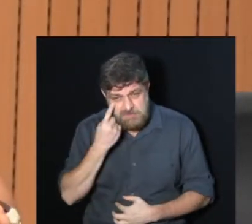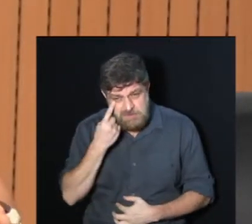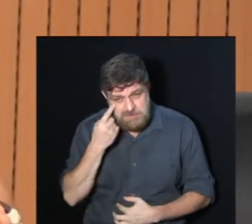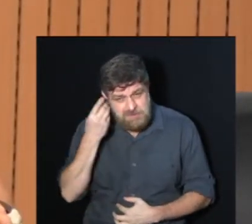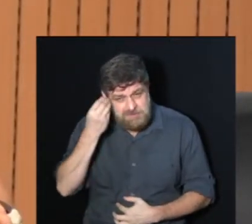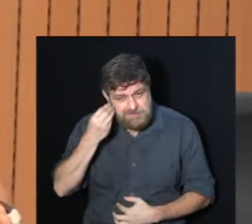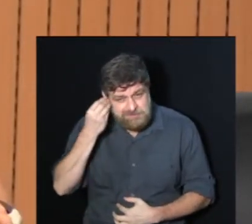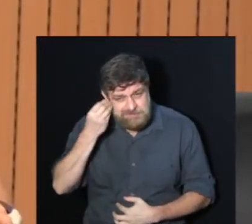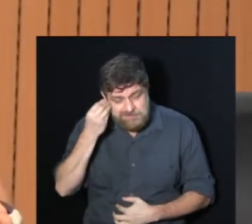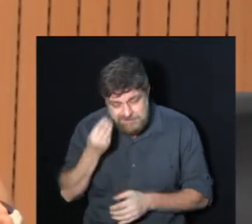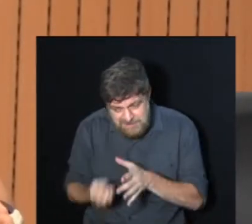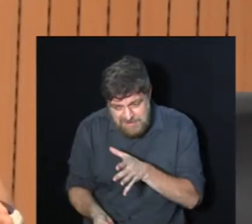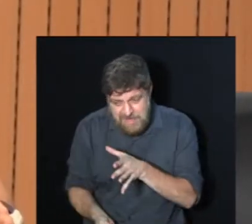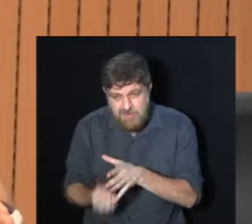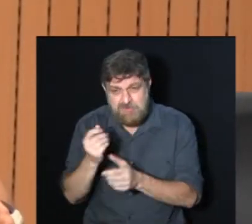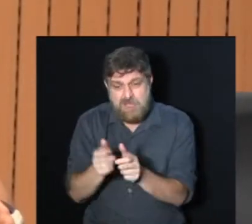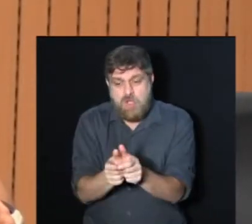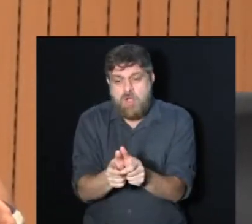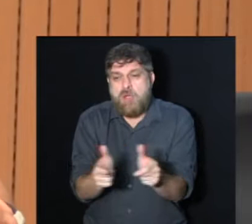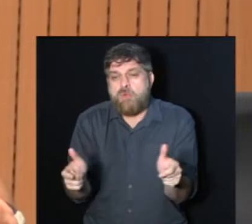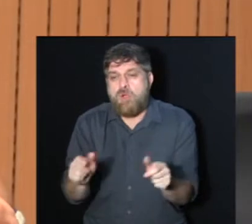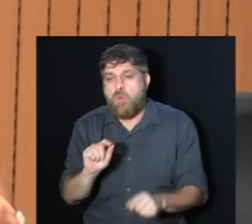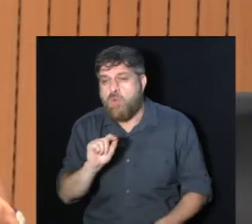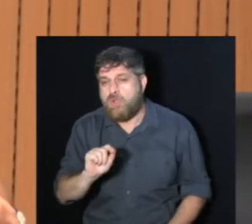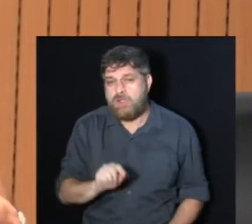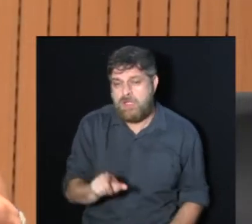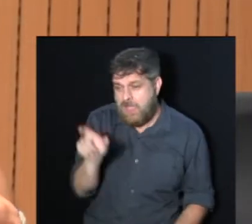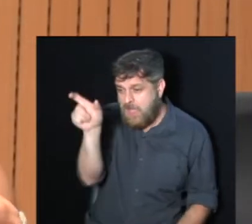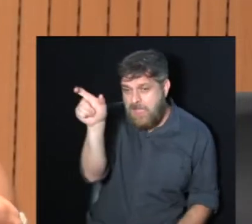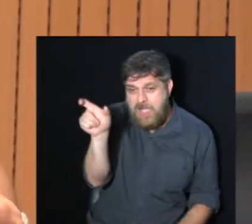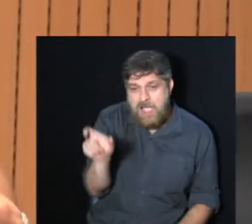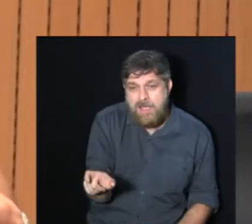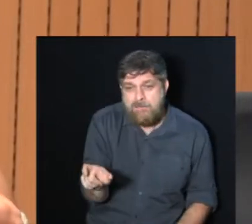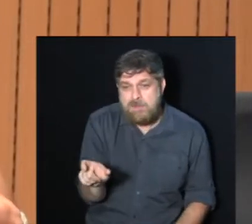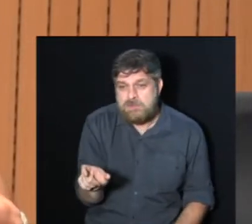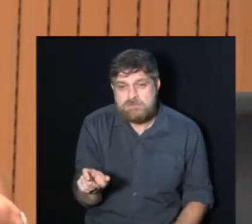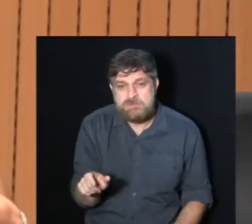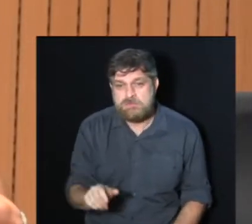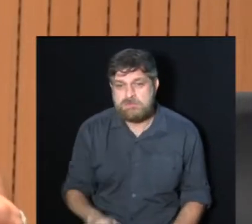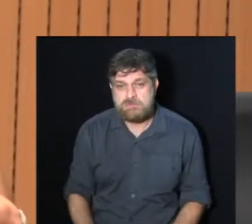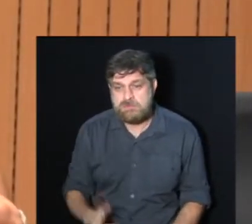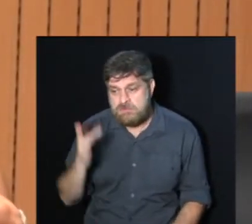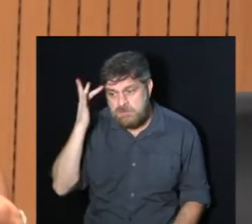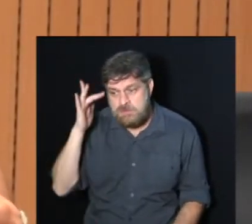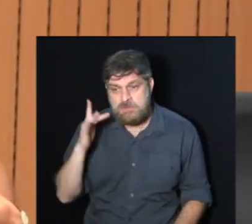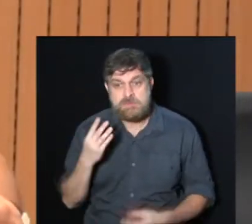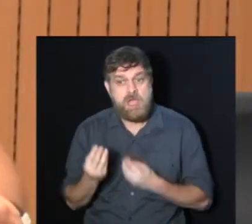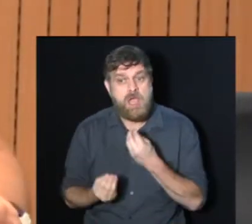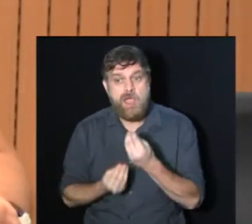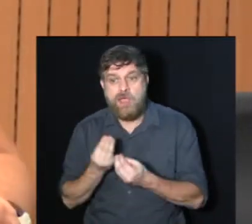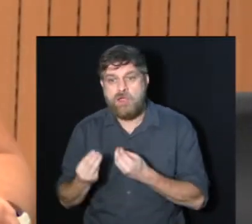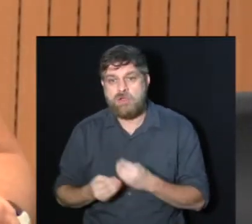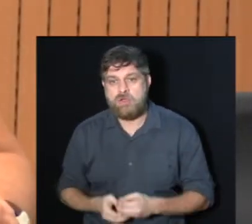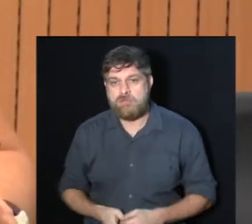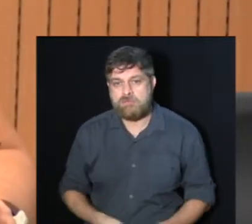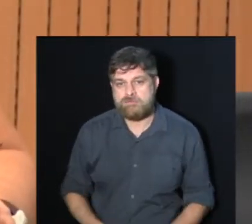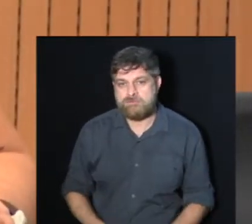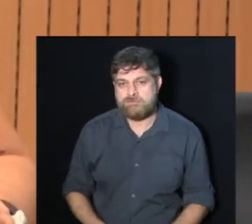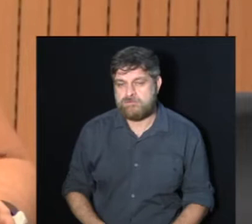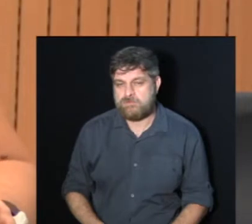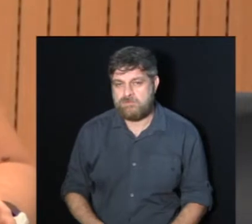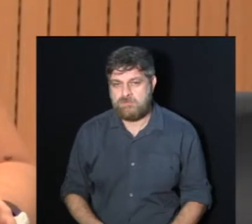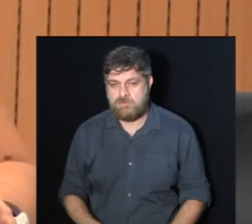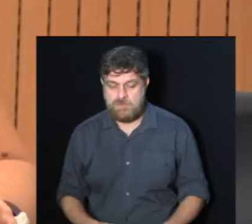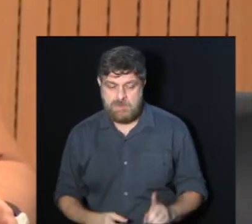mais acontece são as pessoas não saberem como chegar e falar para essa menina ou para